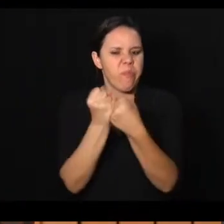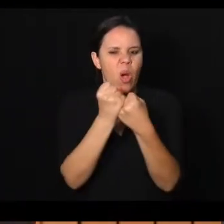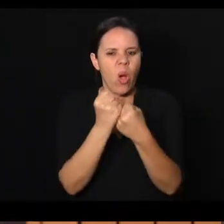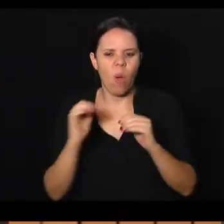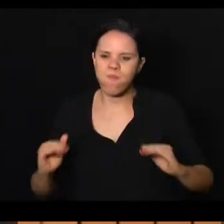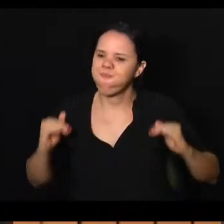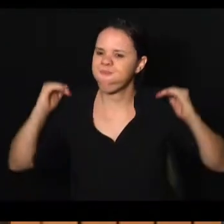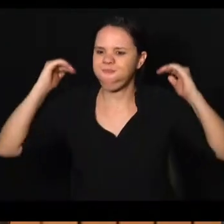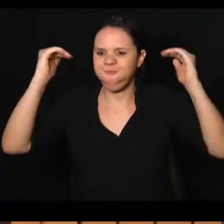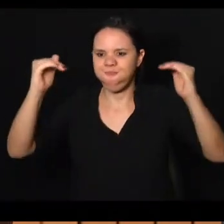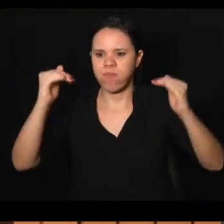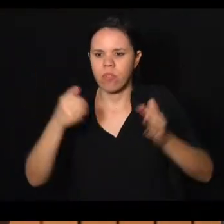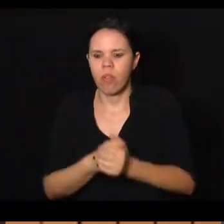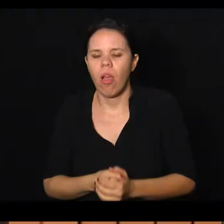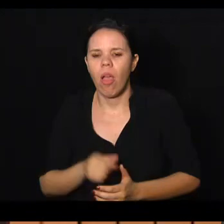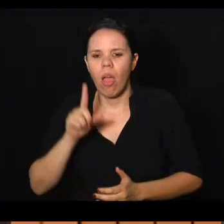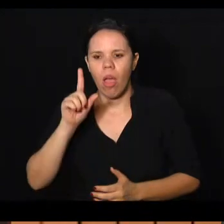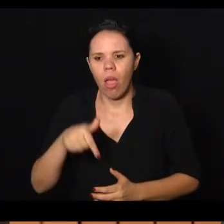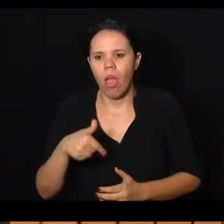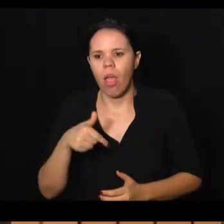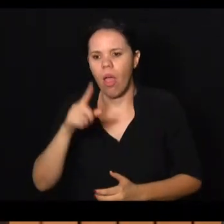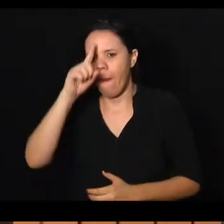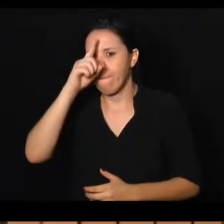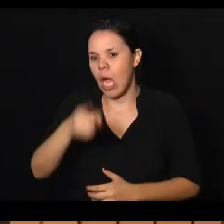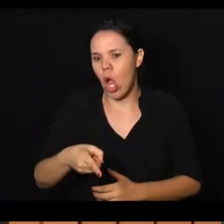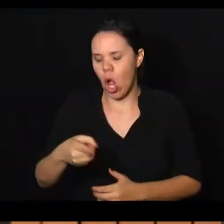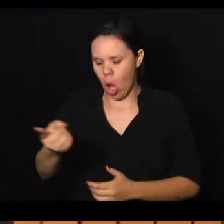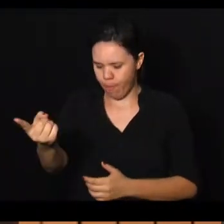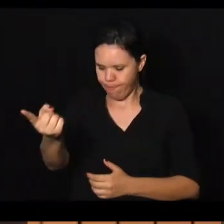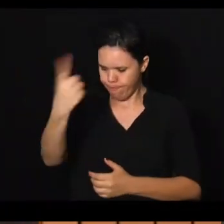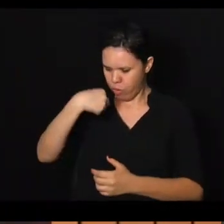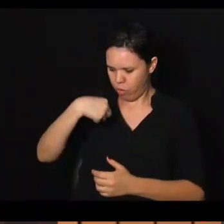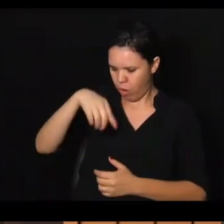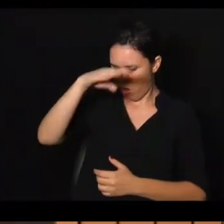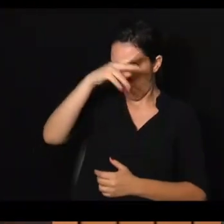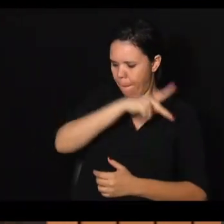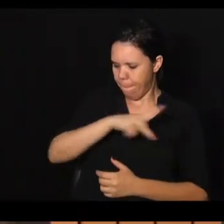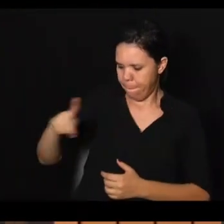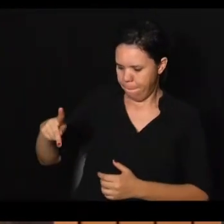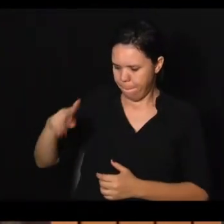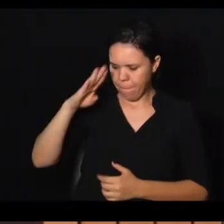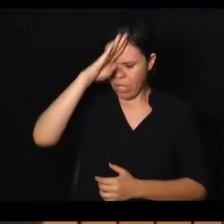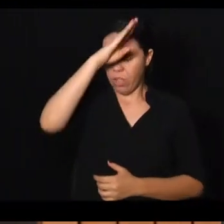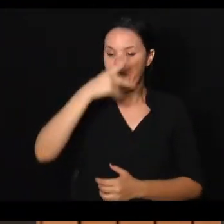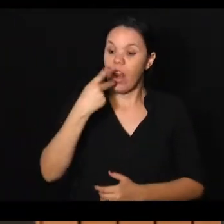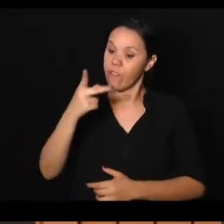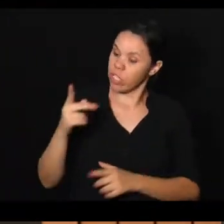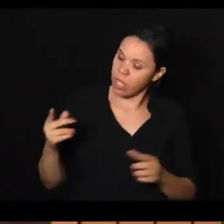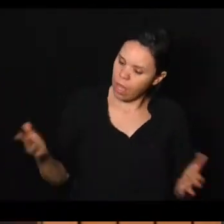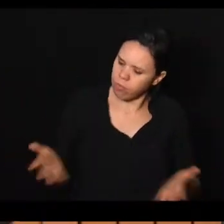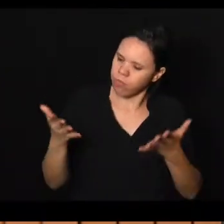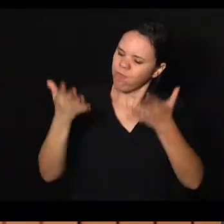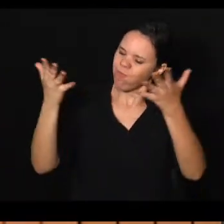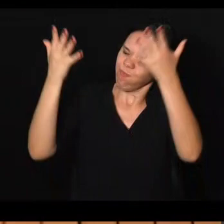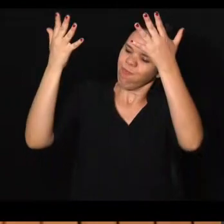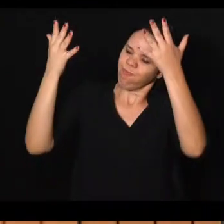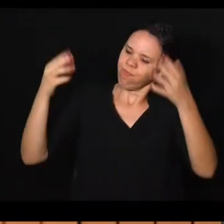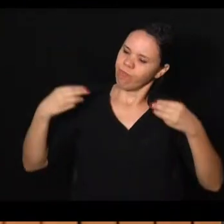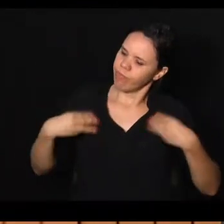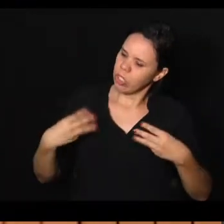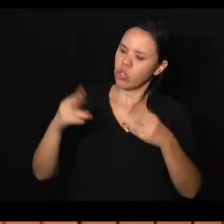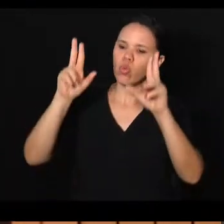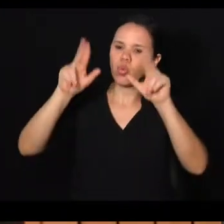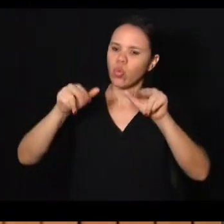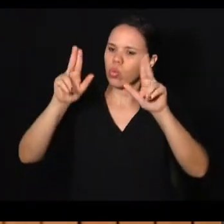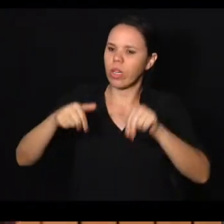de tal forma, e essa foi uma ordem que o presidente me deu, ele disse, construa esse Ministério de tal forma, para que ninguém